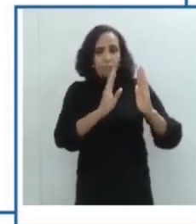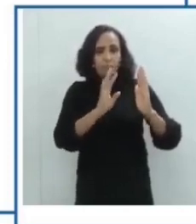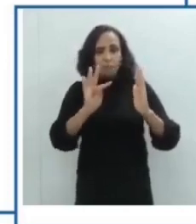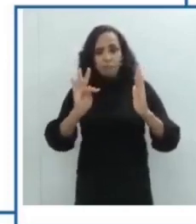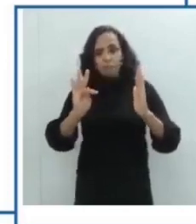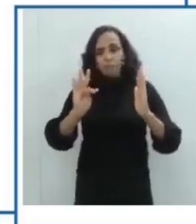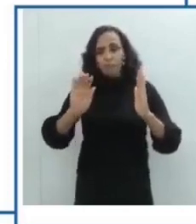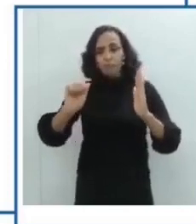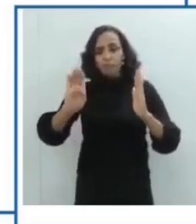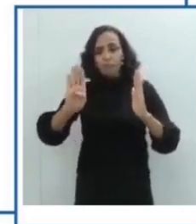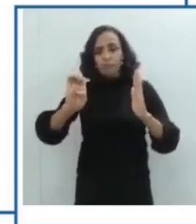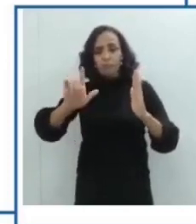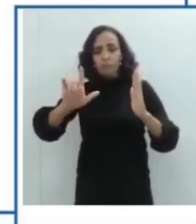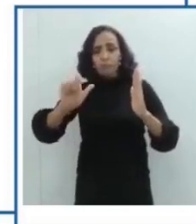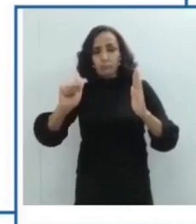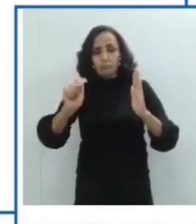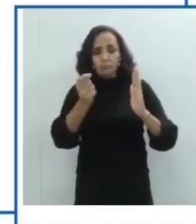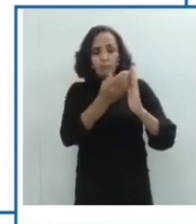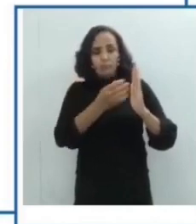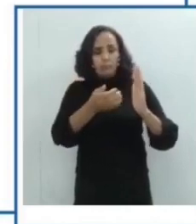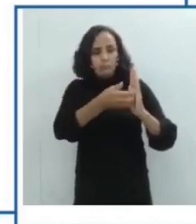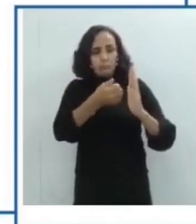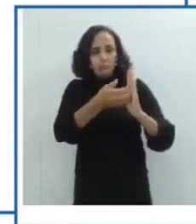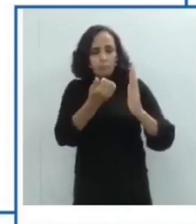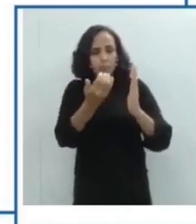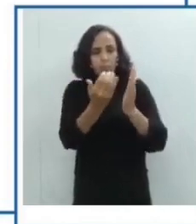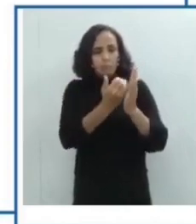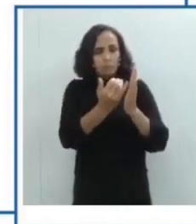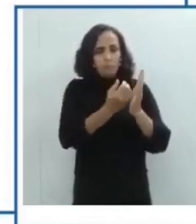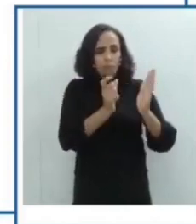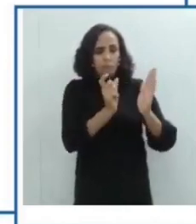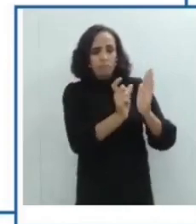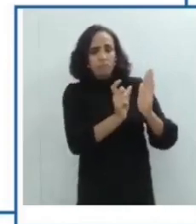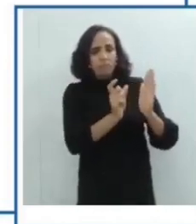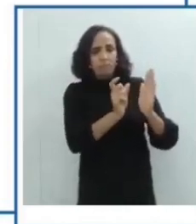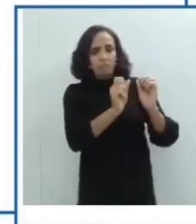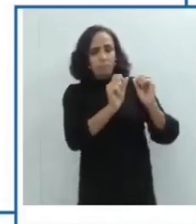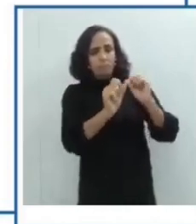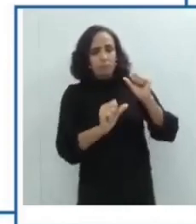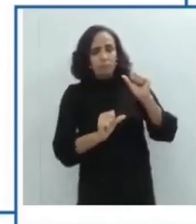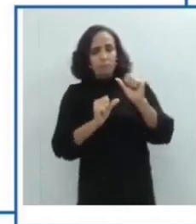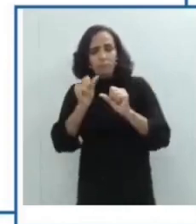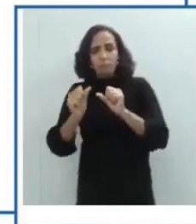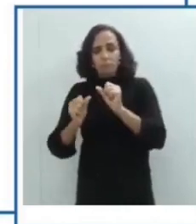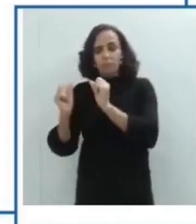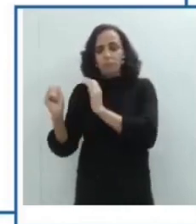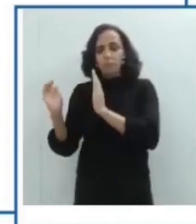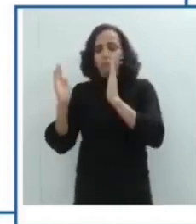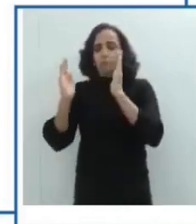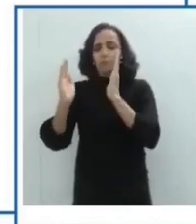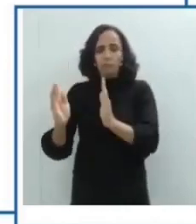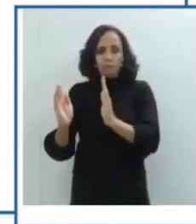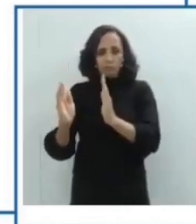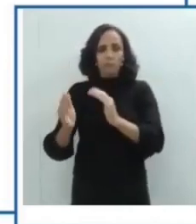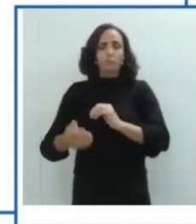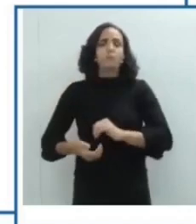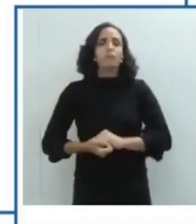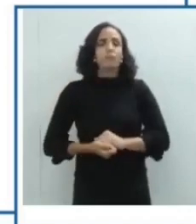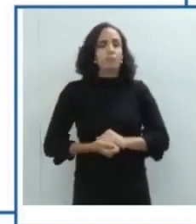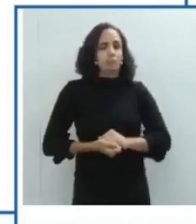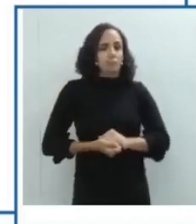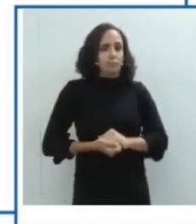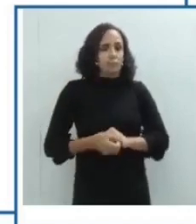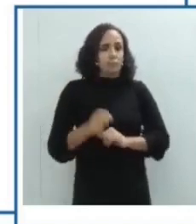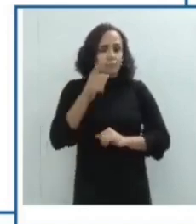mesmo, determinada informação cuja condição seja uma condição. Tá